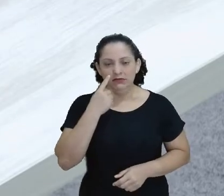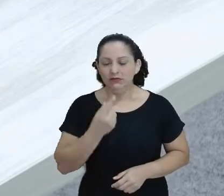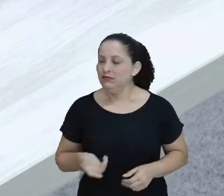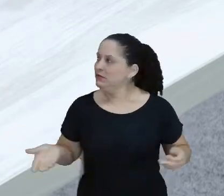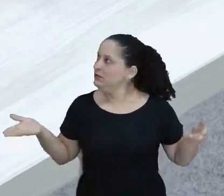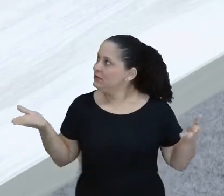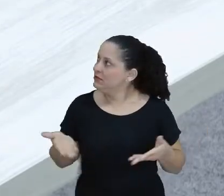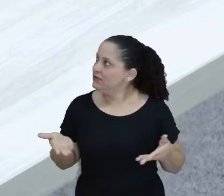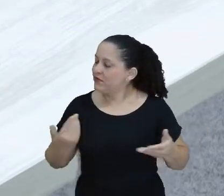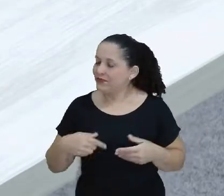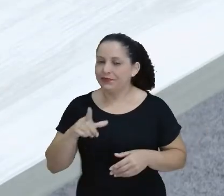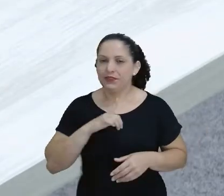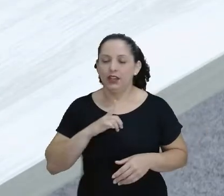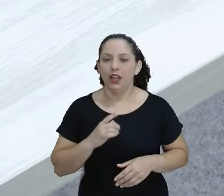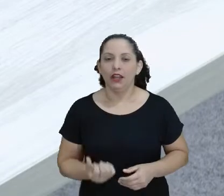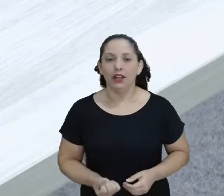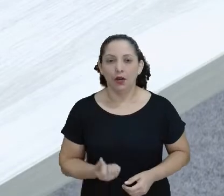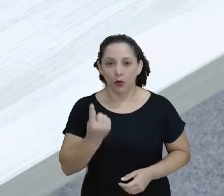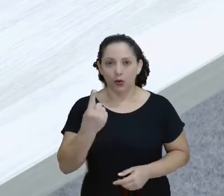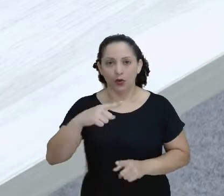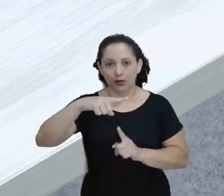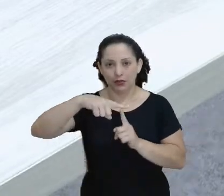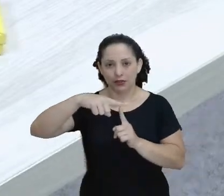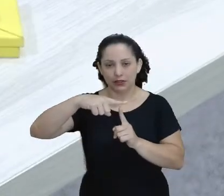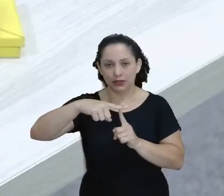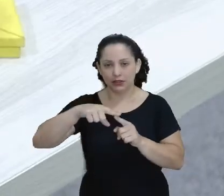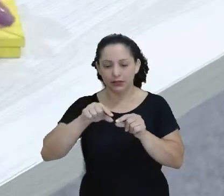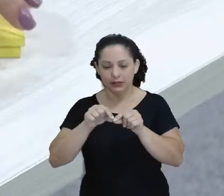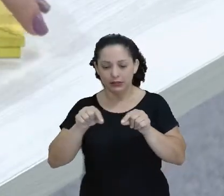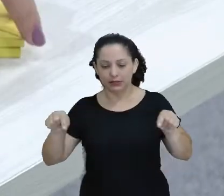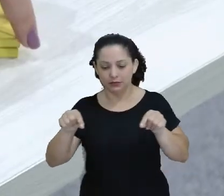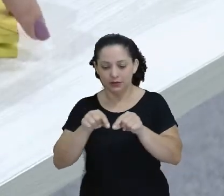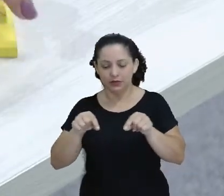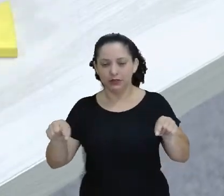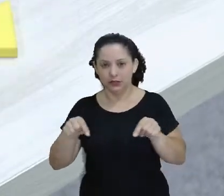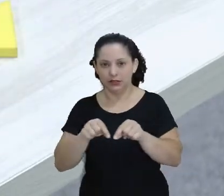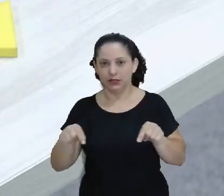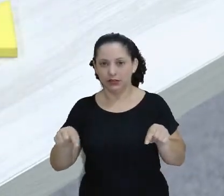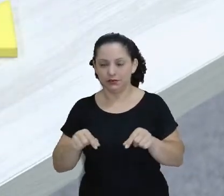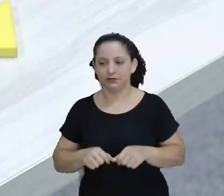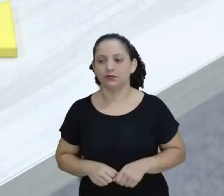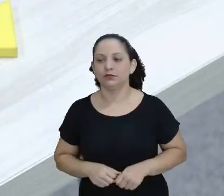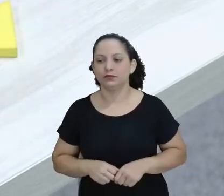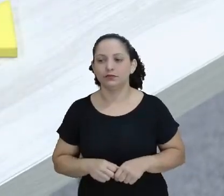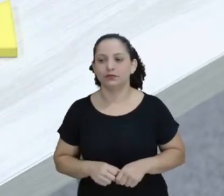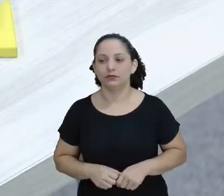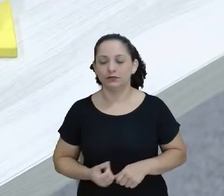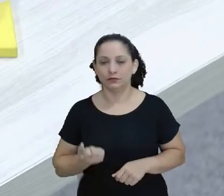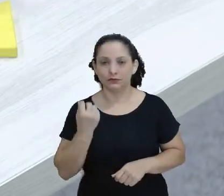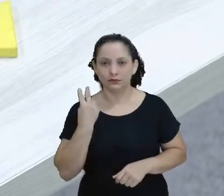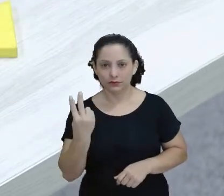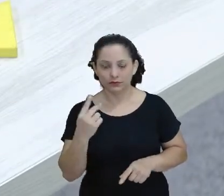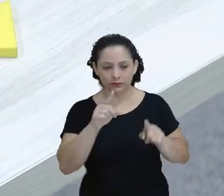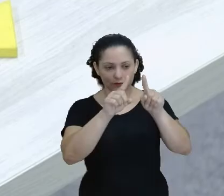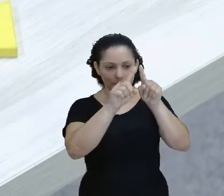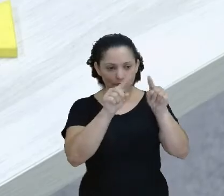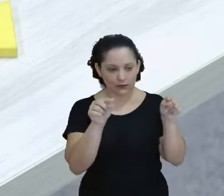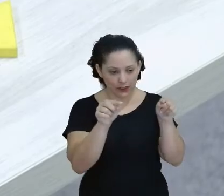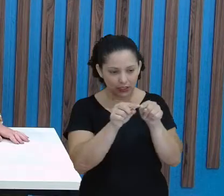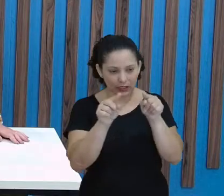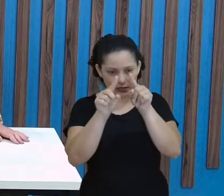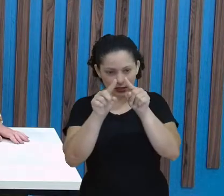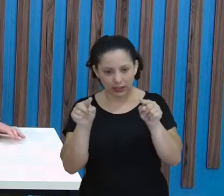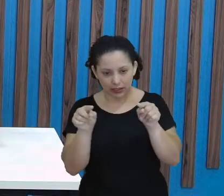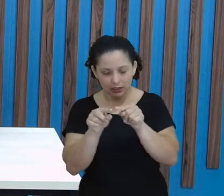tenho mais uma unidade de medida. Por quê? 2 triângulos pequenos é o mesmo que